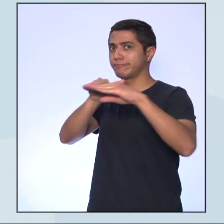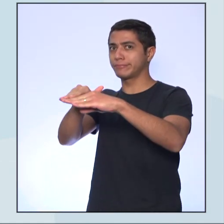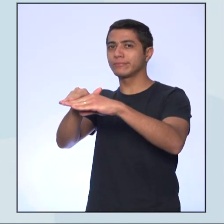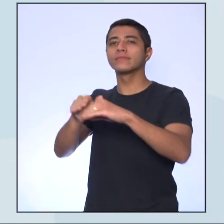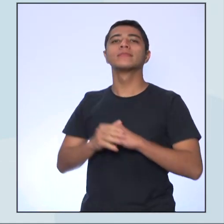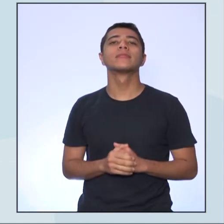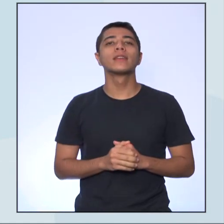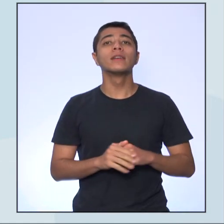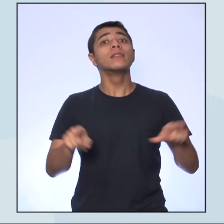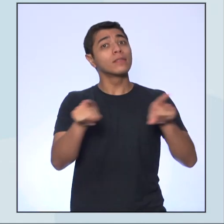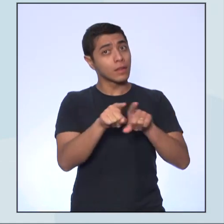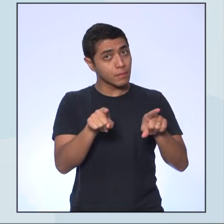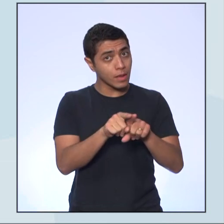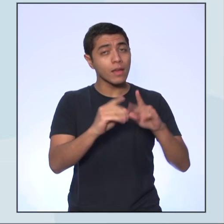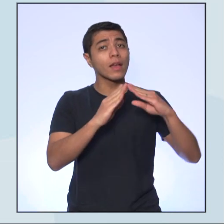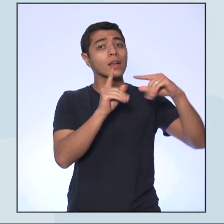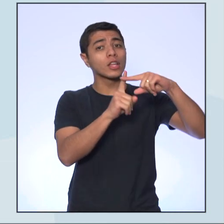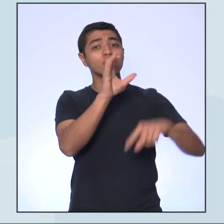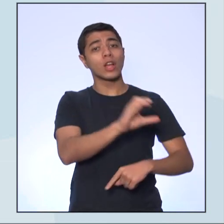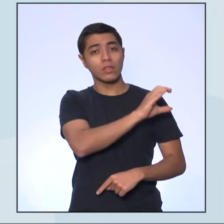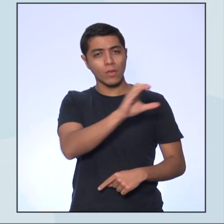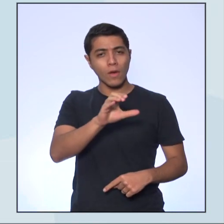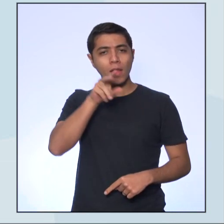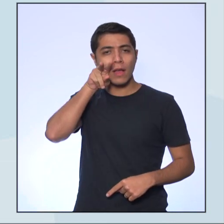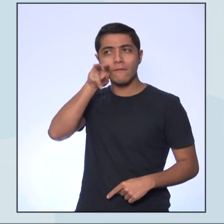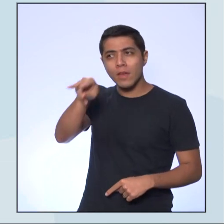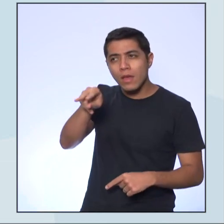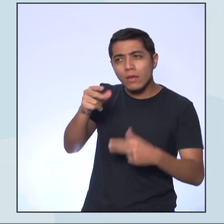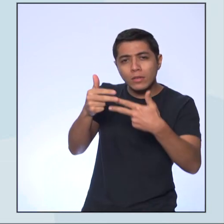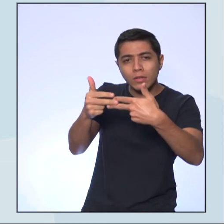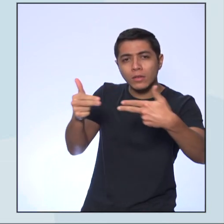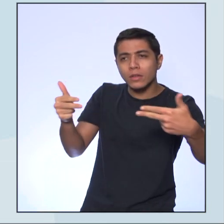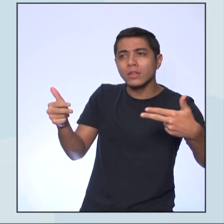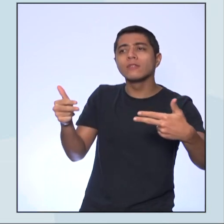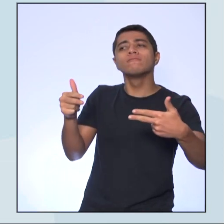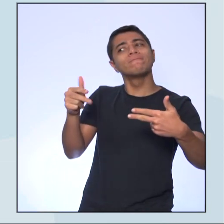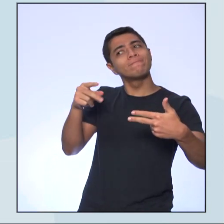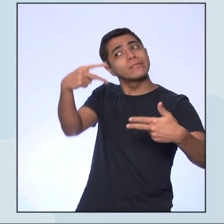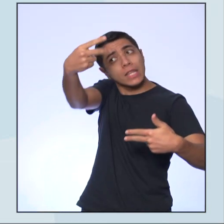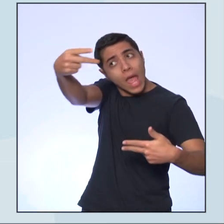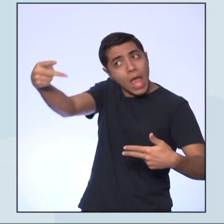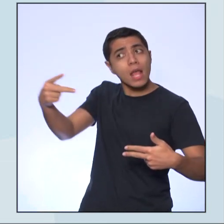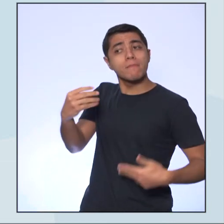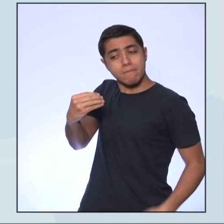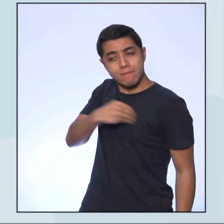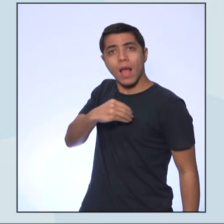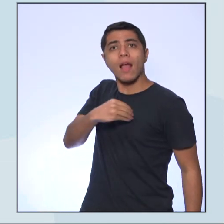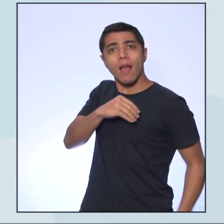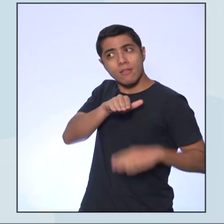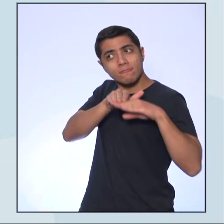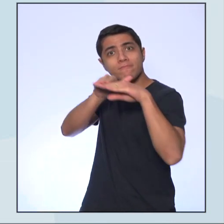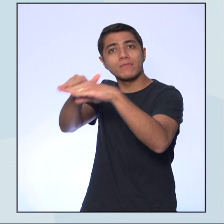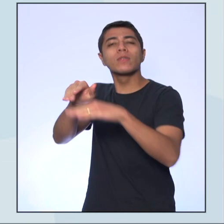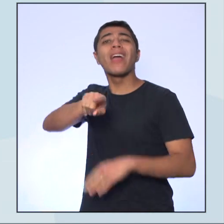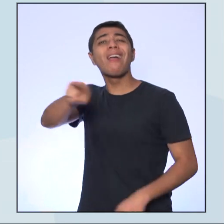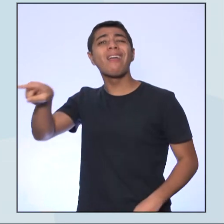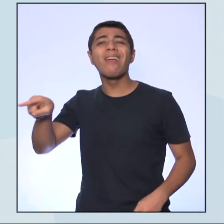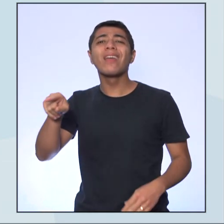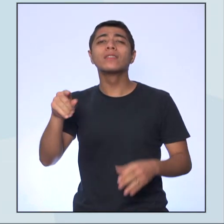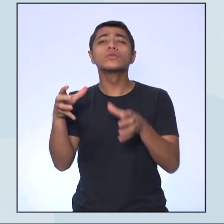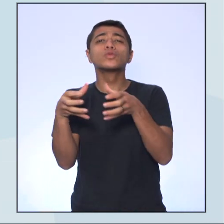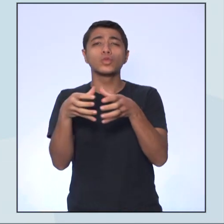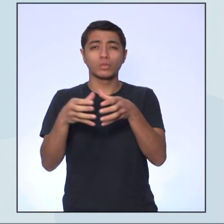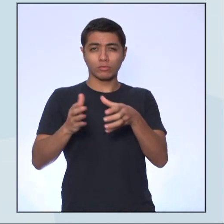Católica era um pecado. Então, para o burguês, ele não se sentia ali dentro da sua prática econômica, da sua